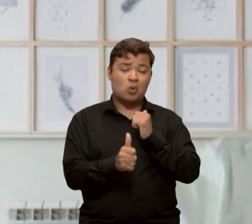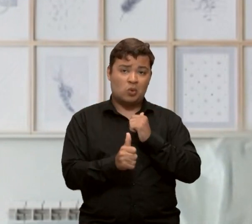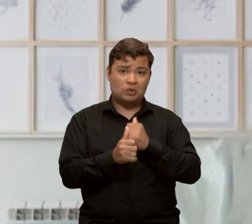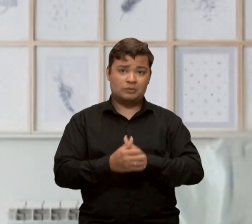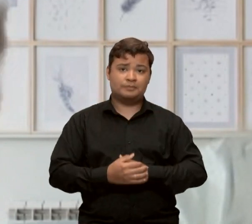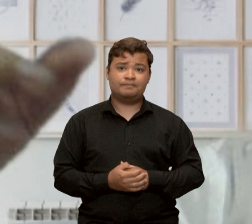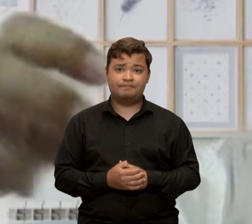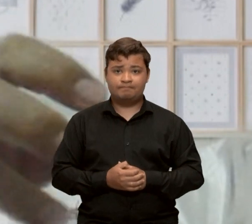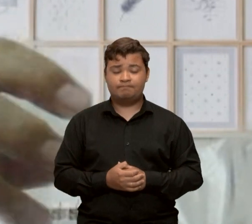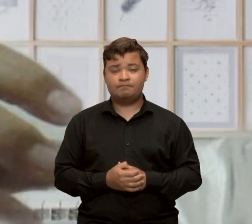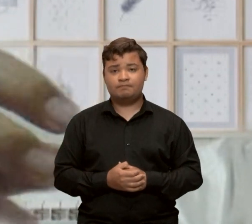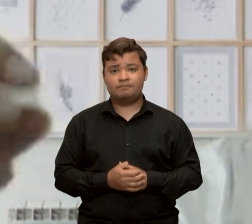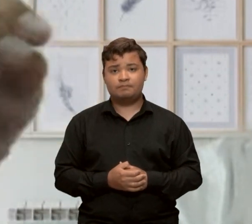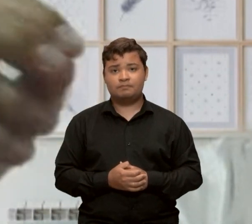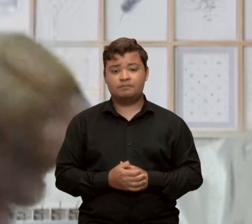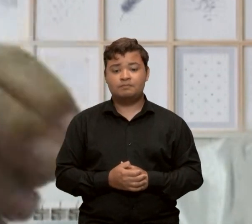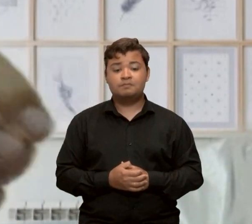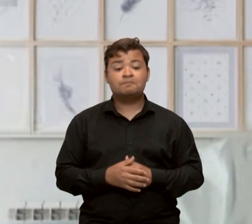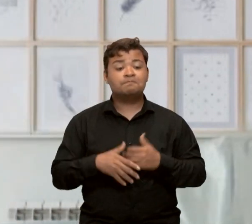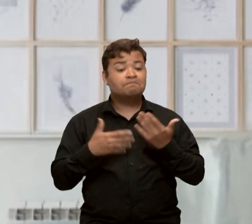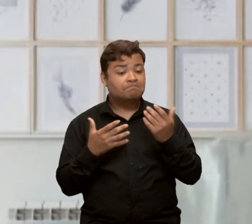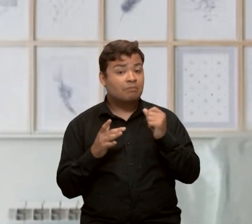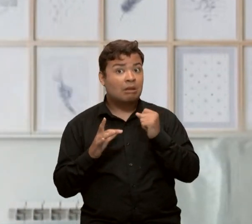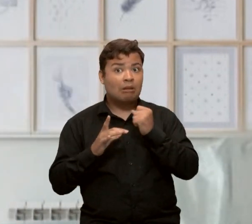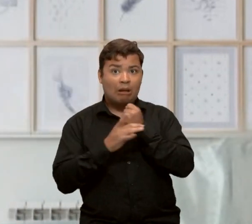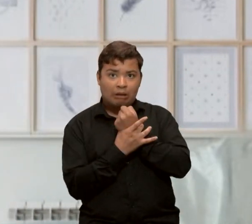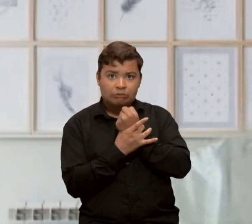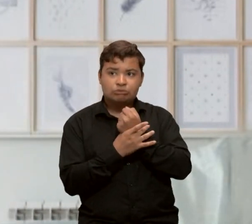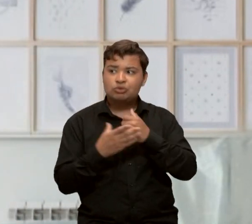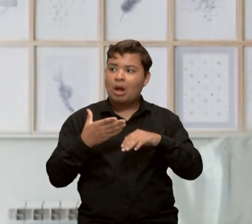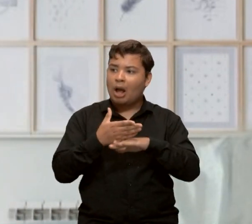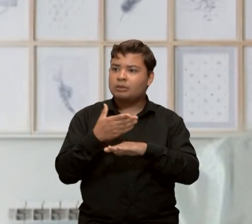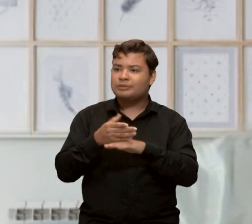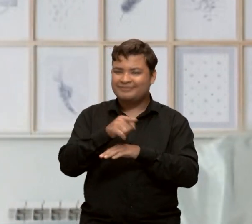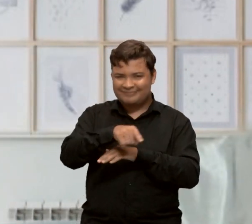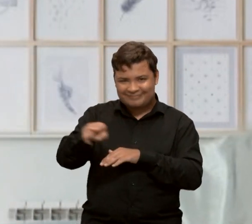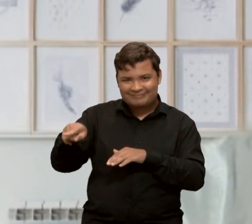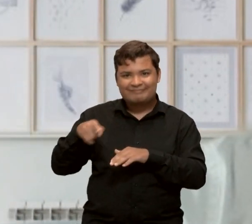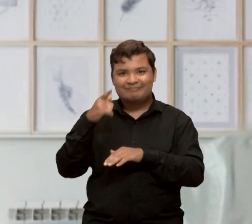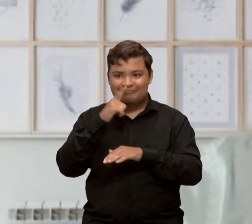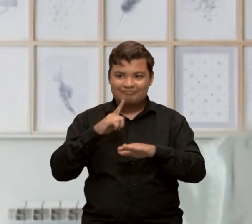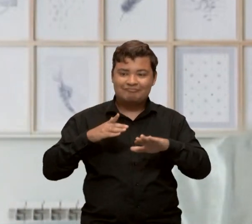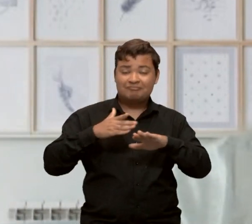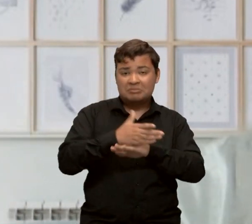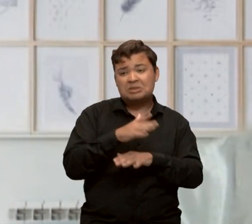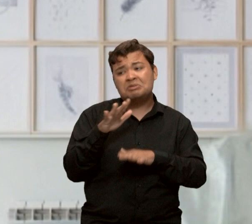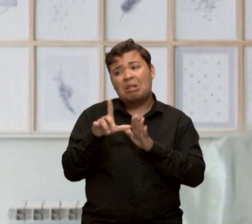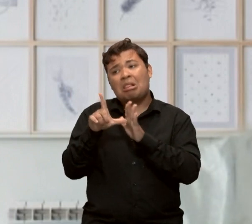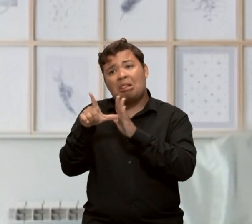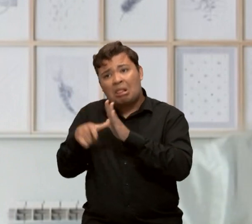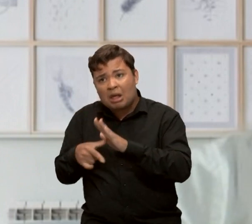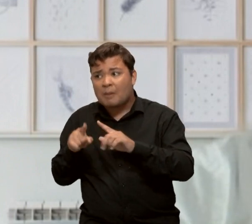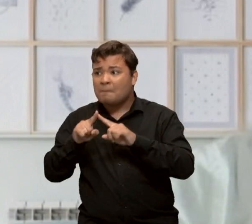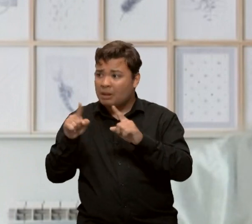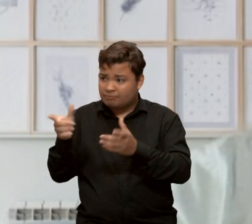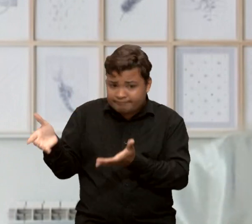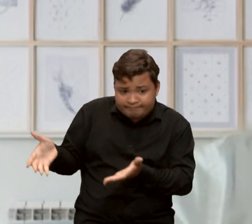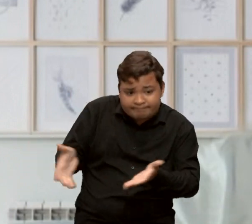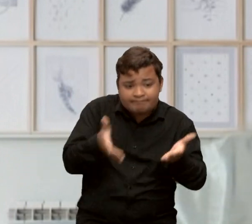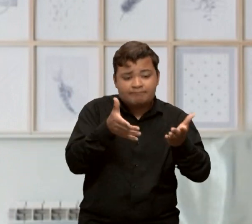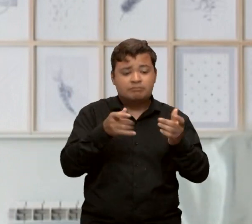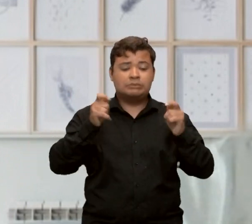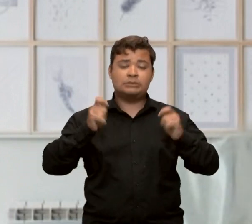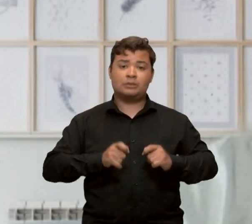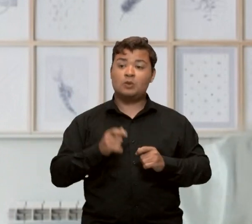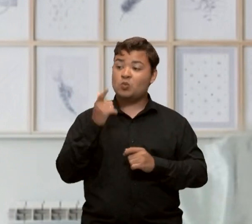Então, garantir o acesso para essas pessoas, ainda que tardiamente, é uma forma também de educar